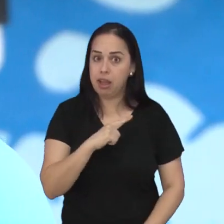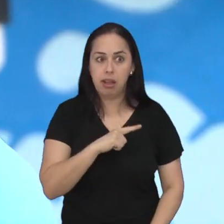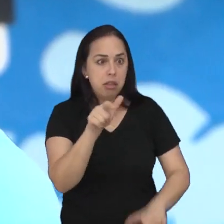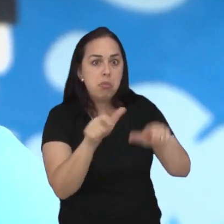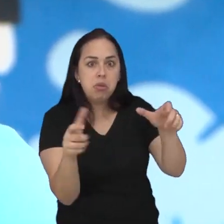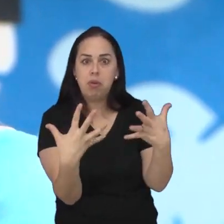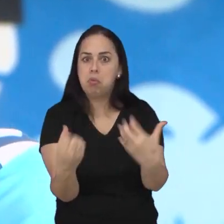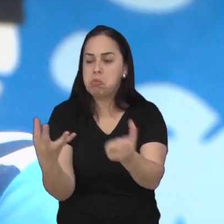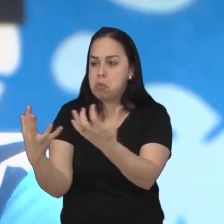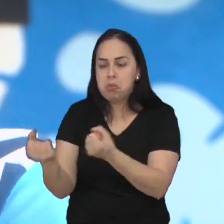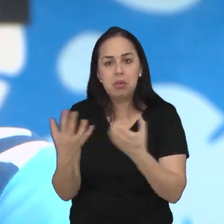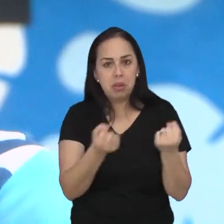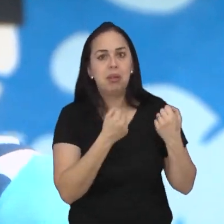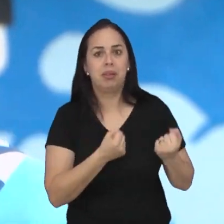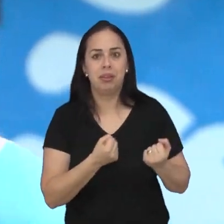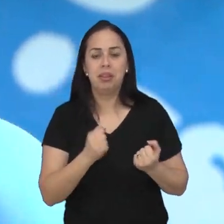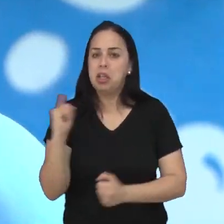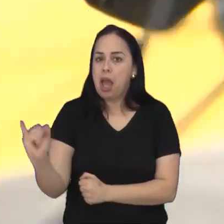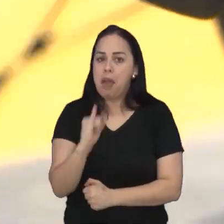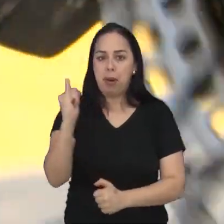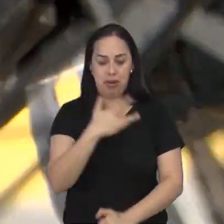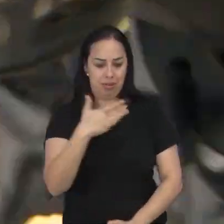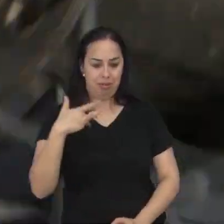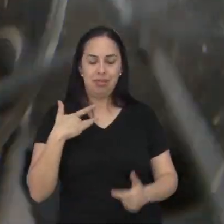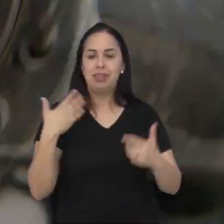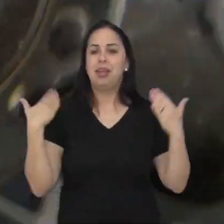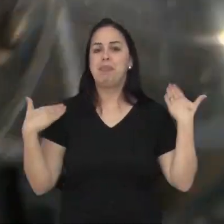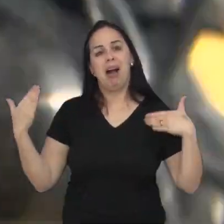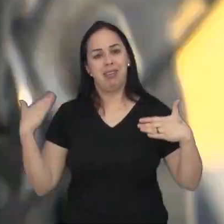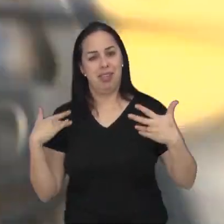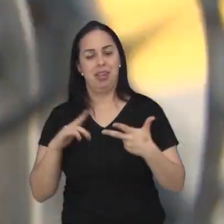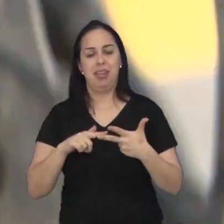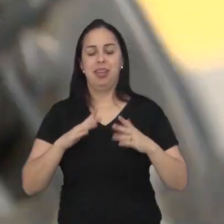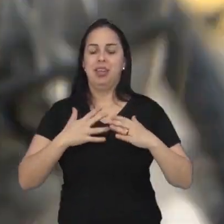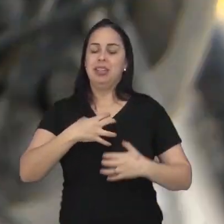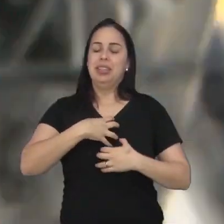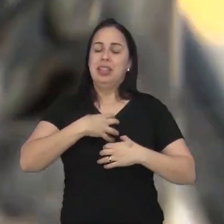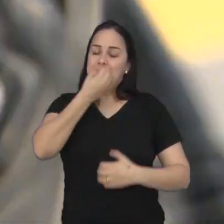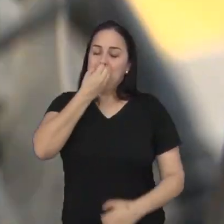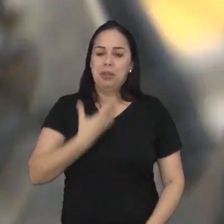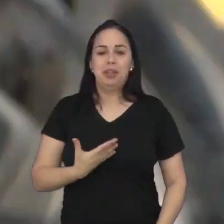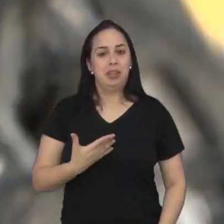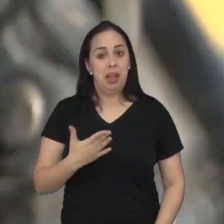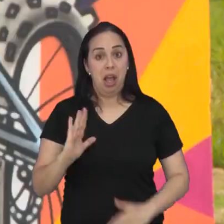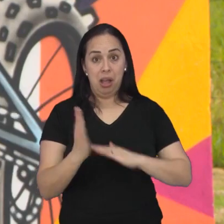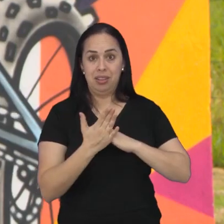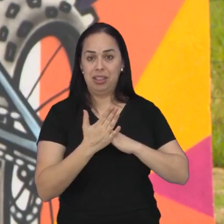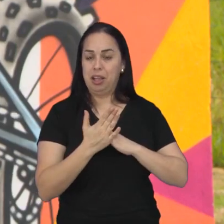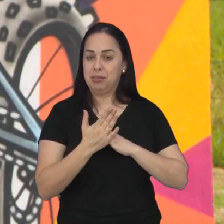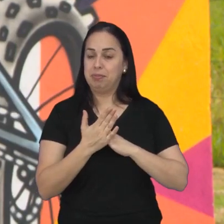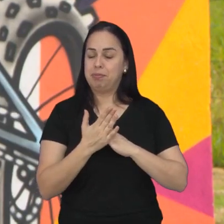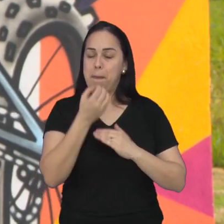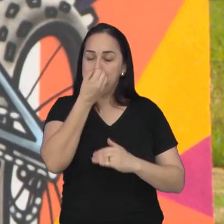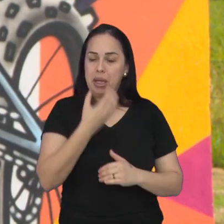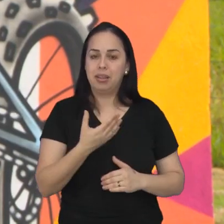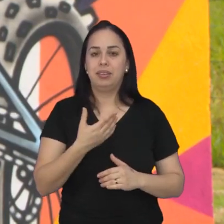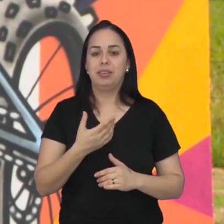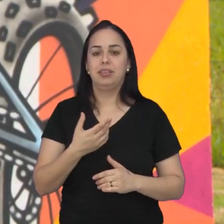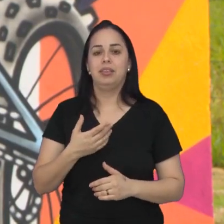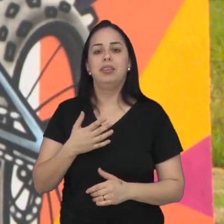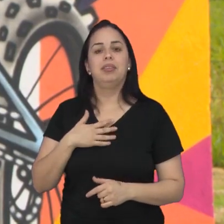ciclistas, mais pessoas devem aderir ao ciclismo, algo fundamental para a saúde, lazer e bem-estar. Faz bem para a